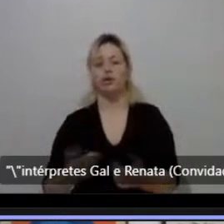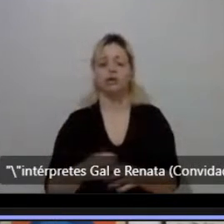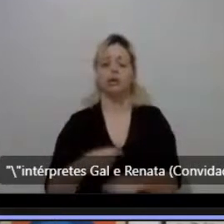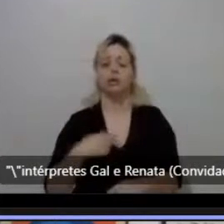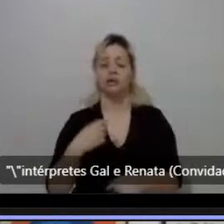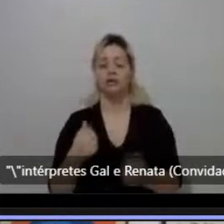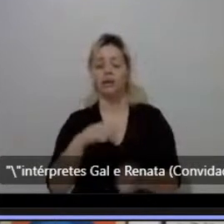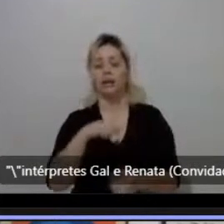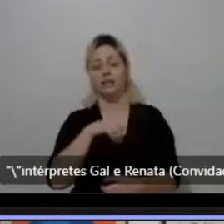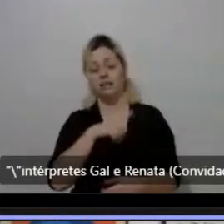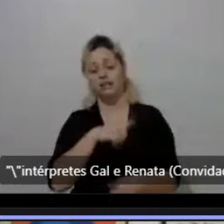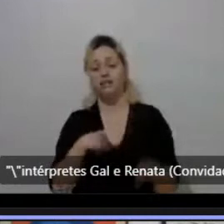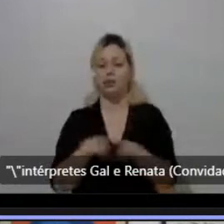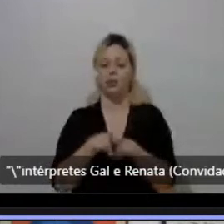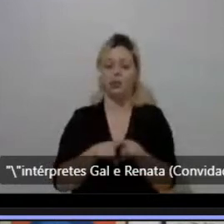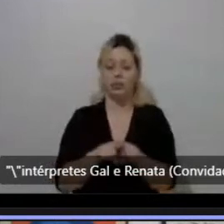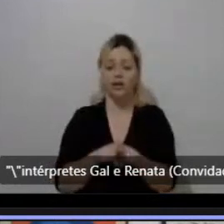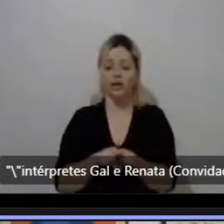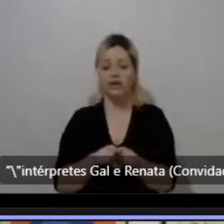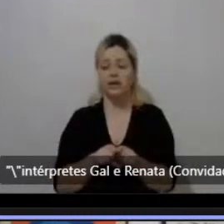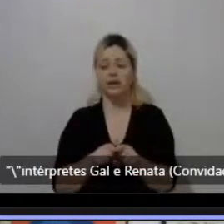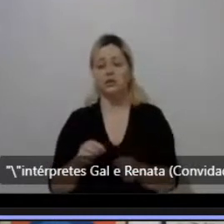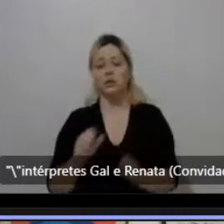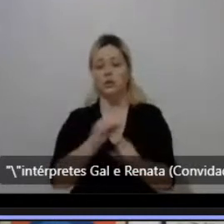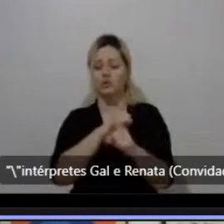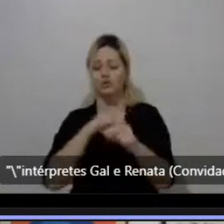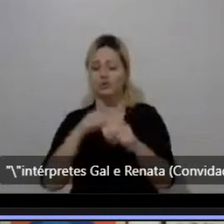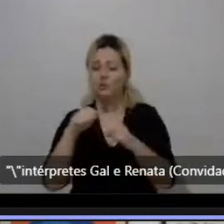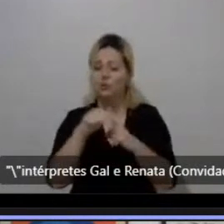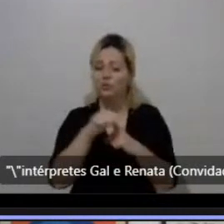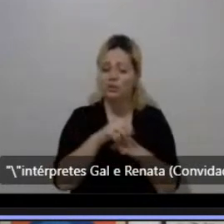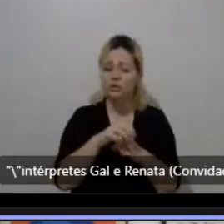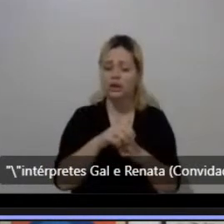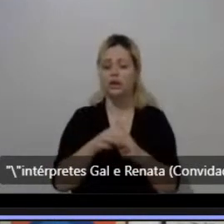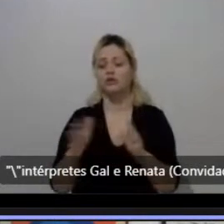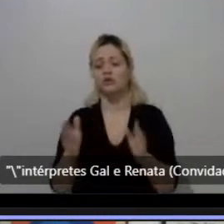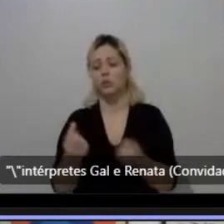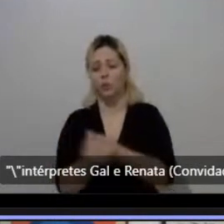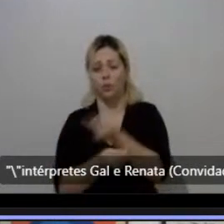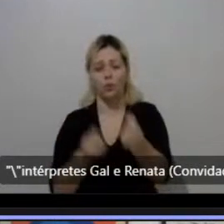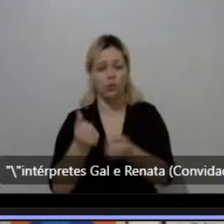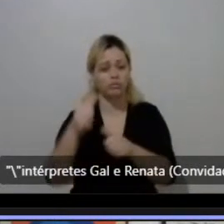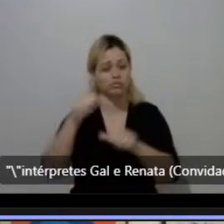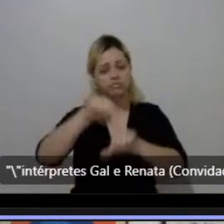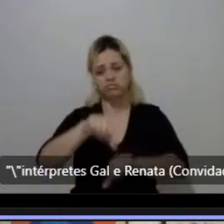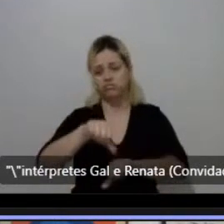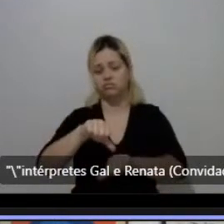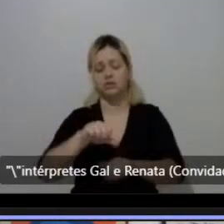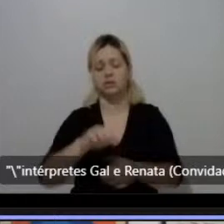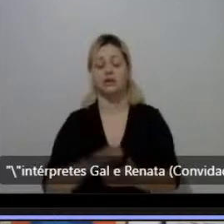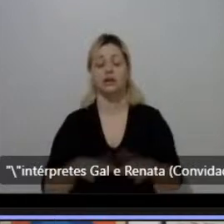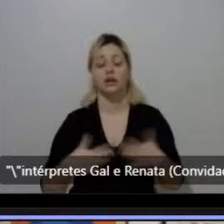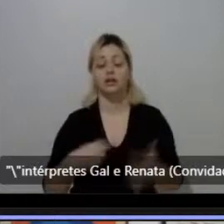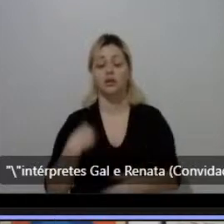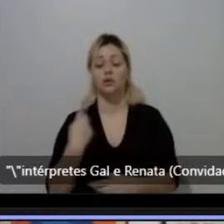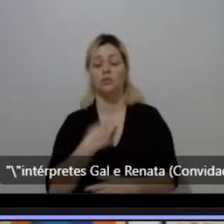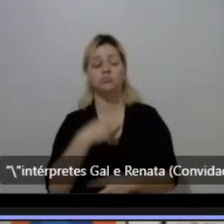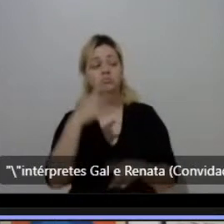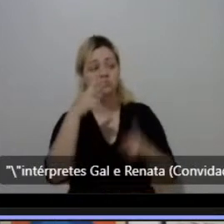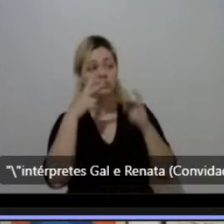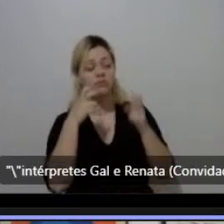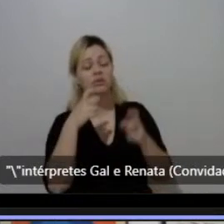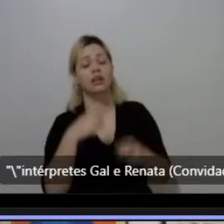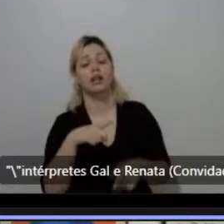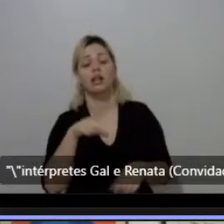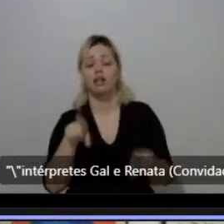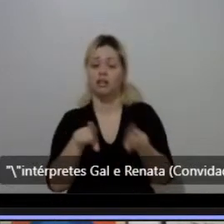né, por conta das privatizações, das flexibilizações de leis, né. Então, a gente vê aí também, né,